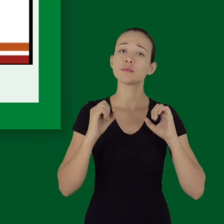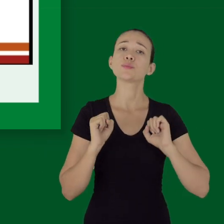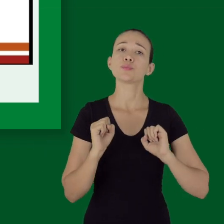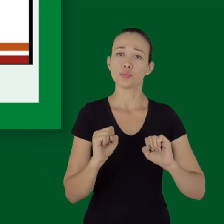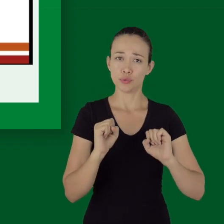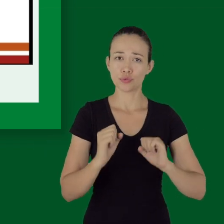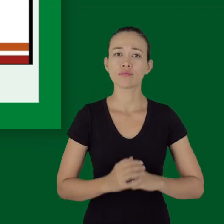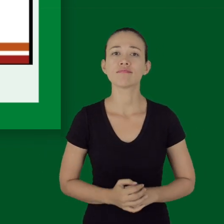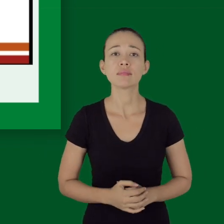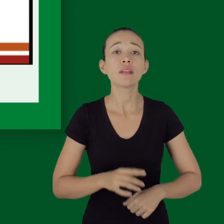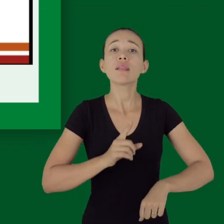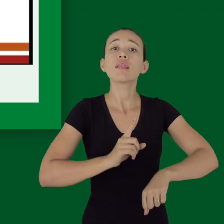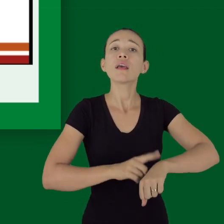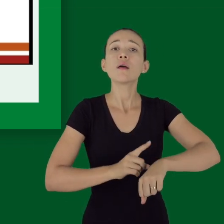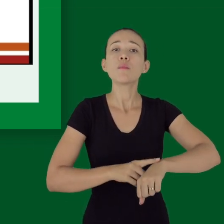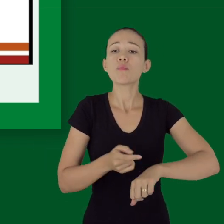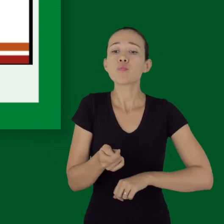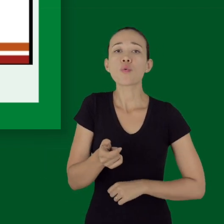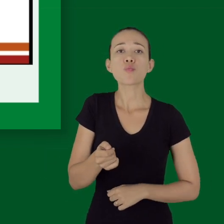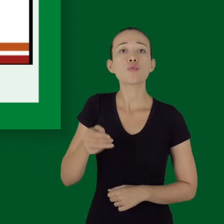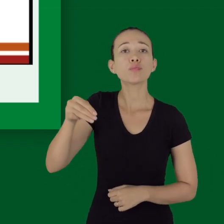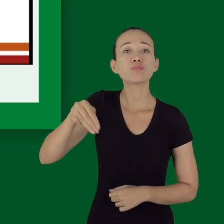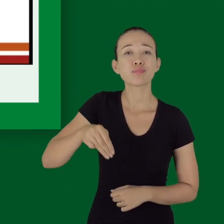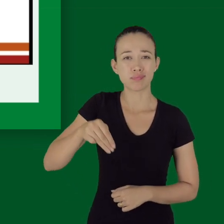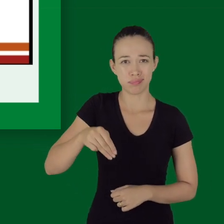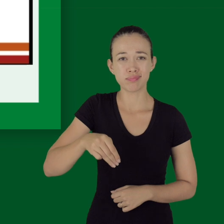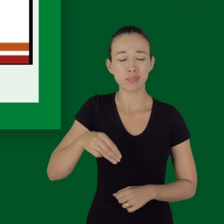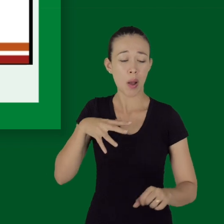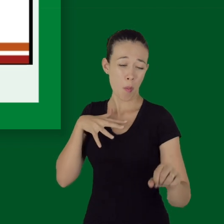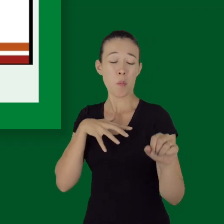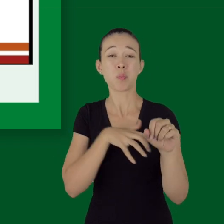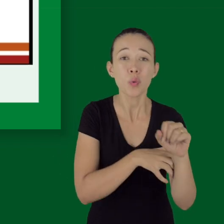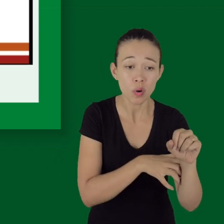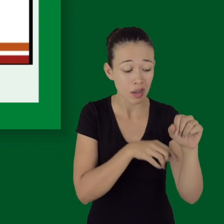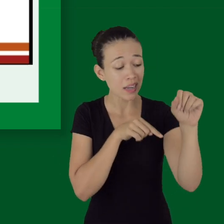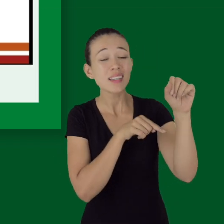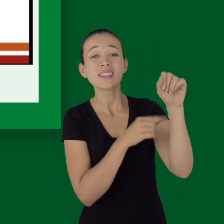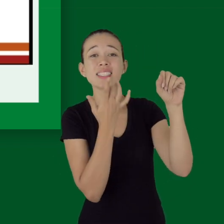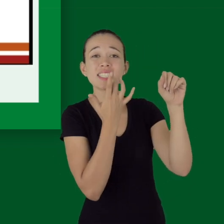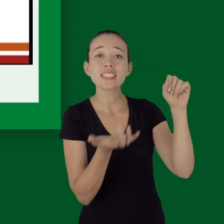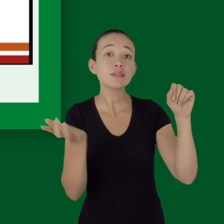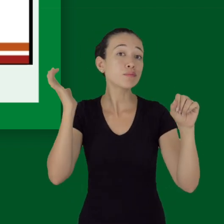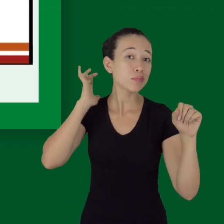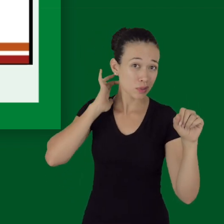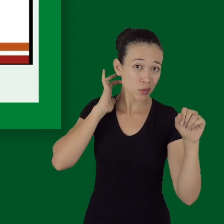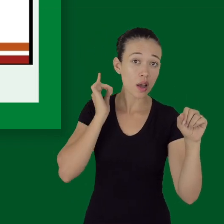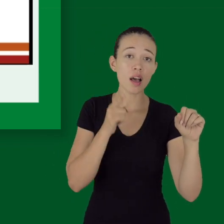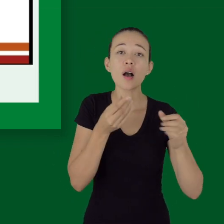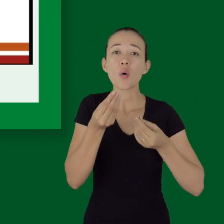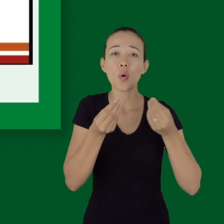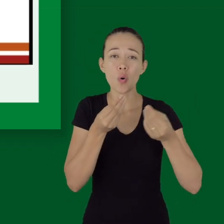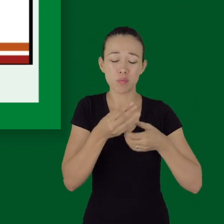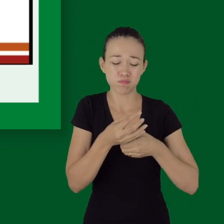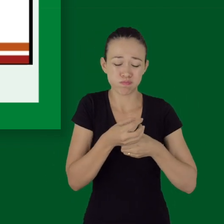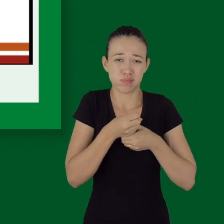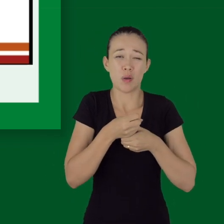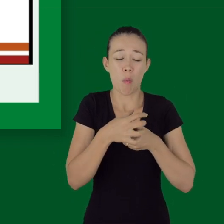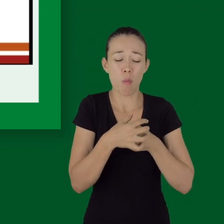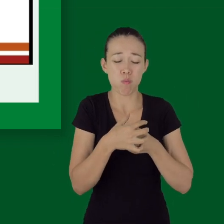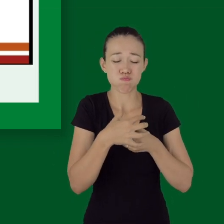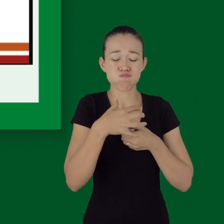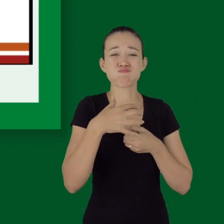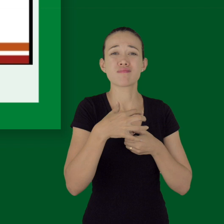ela se autocomprime, ela edemacia no canal medular. Por isso que esse choque medular, né, e essa